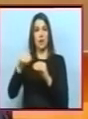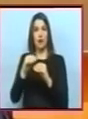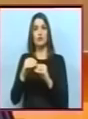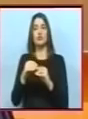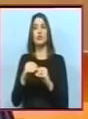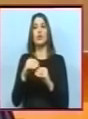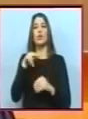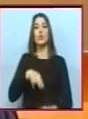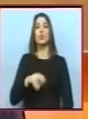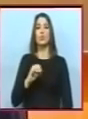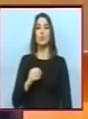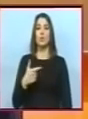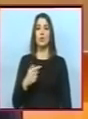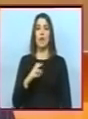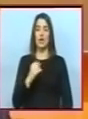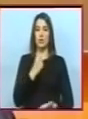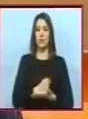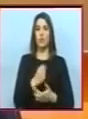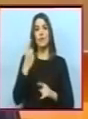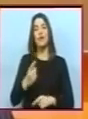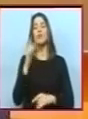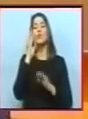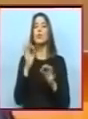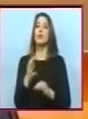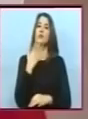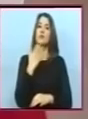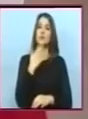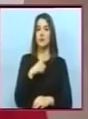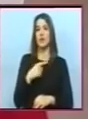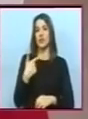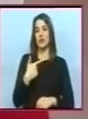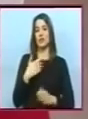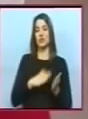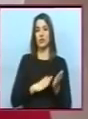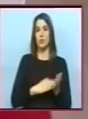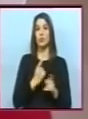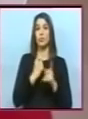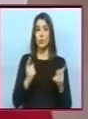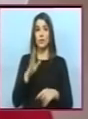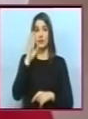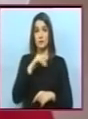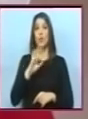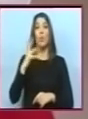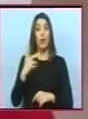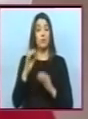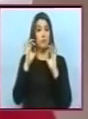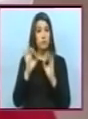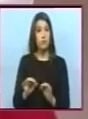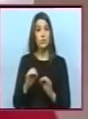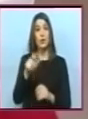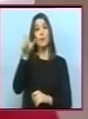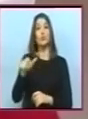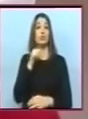o notário deve ter um cuidado redobrado com os testamentos. Precisamente porque quando o testamento tiver que produzir efeitos, já não está